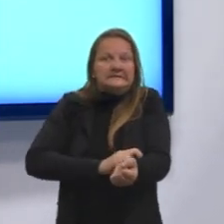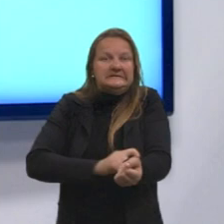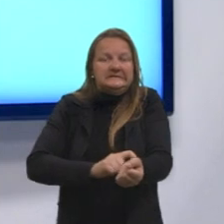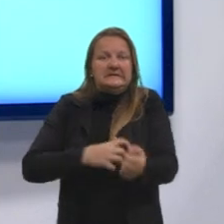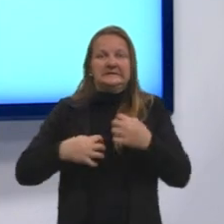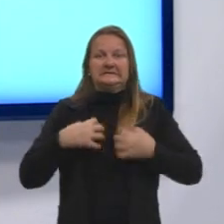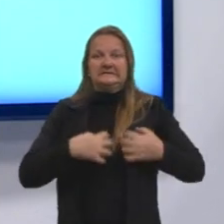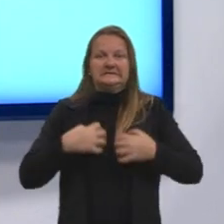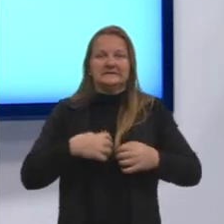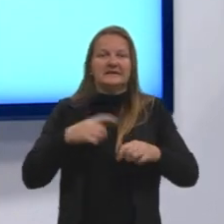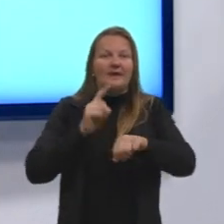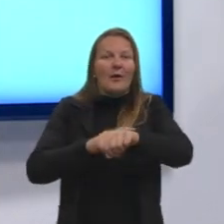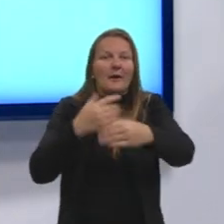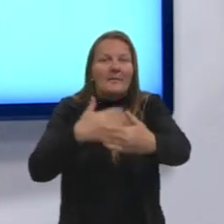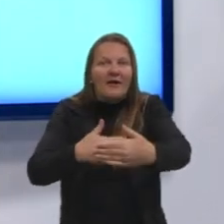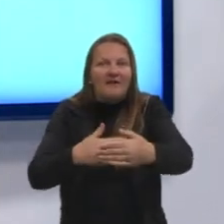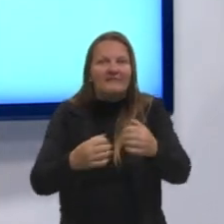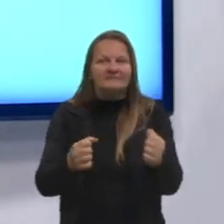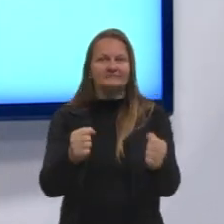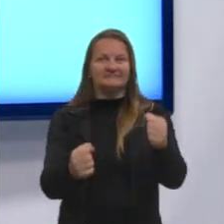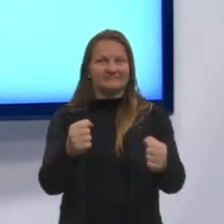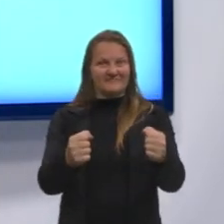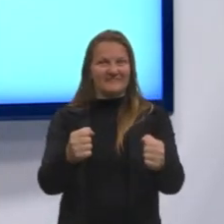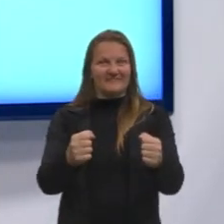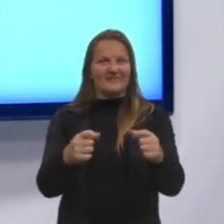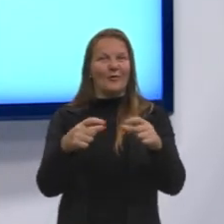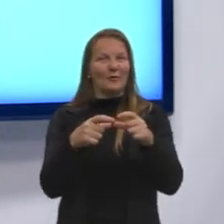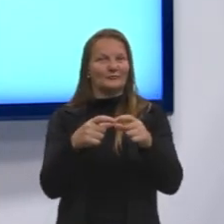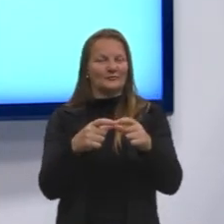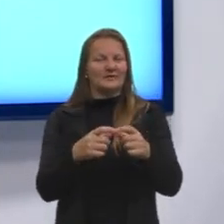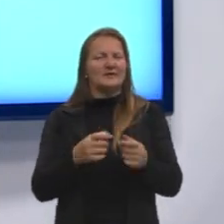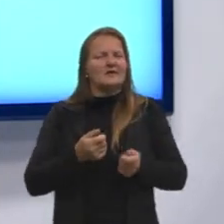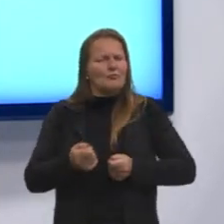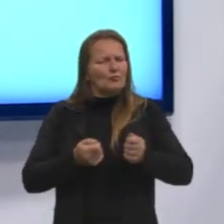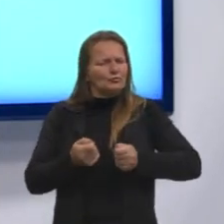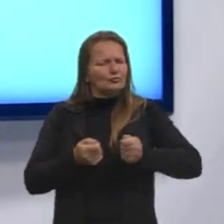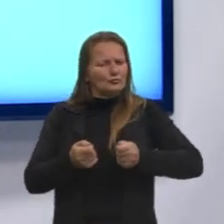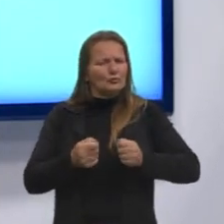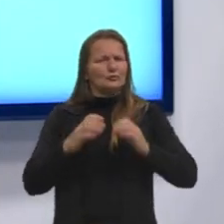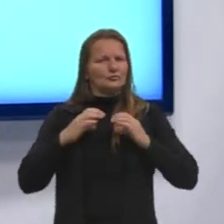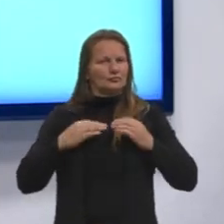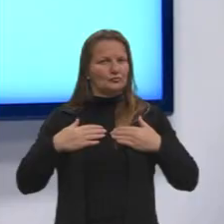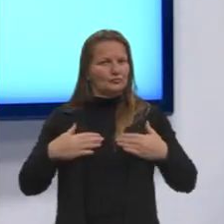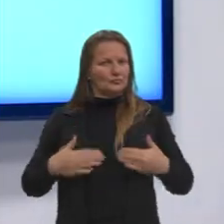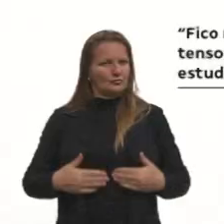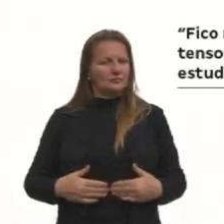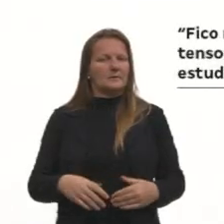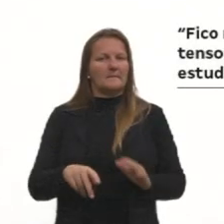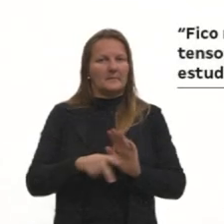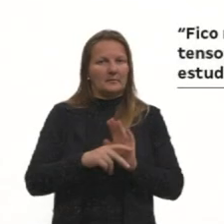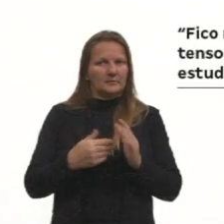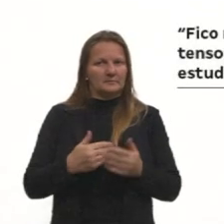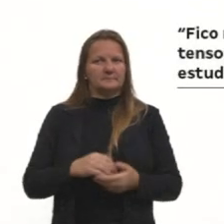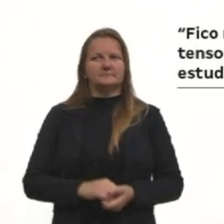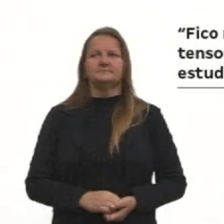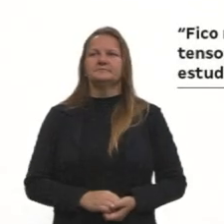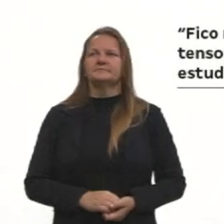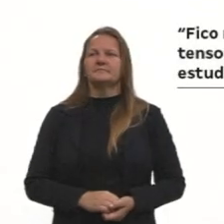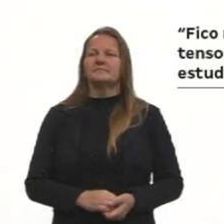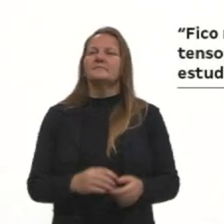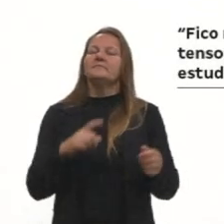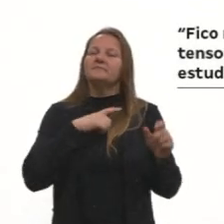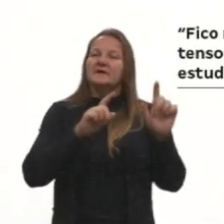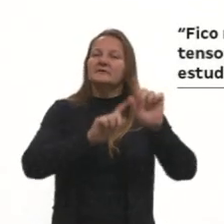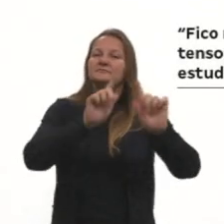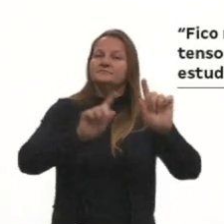mas é aquilo gente é ter controle né sobre o nosso corpo sobre as nossas ações Aqui nós